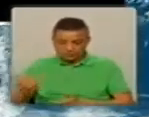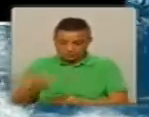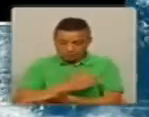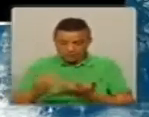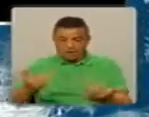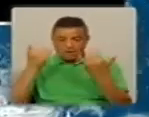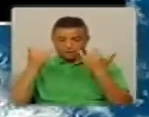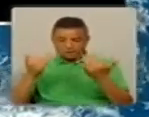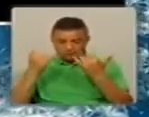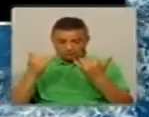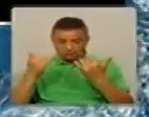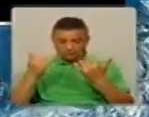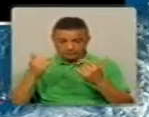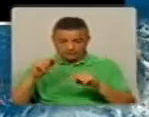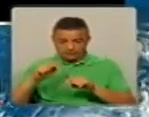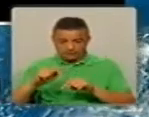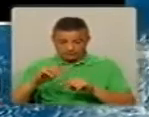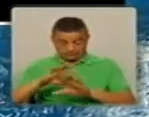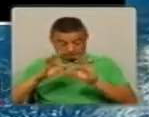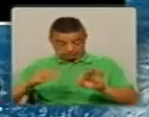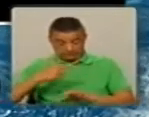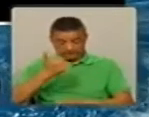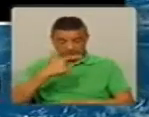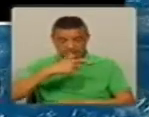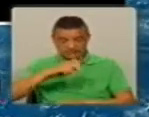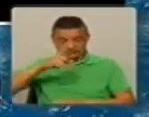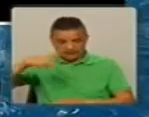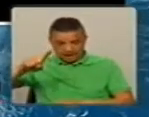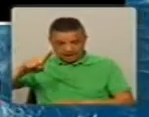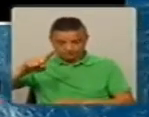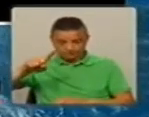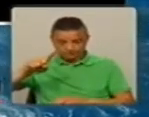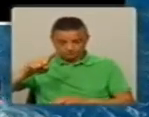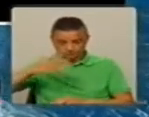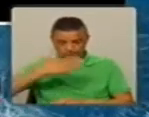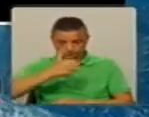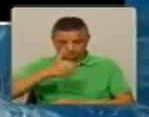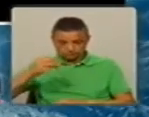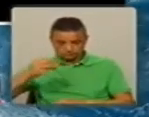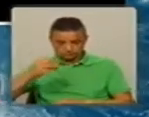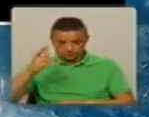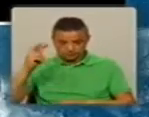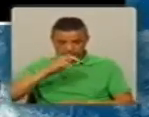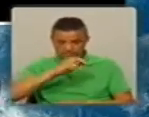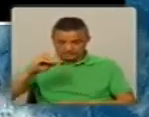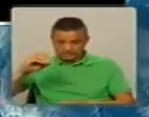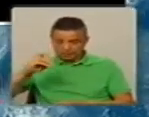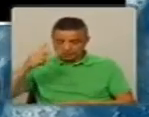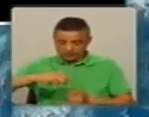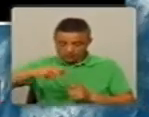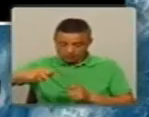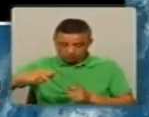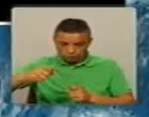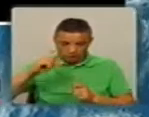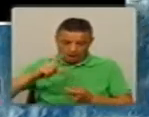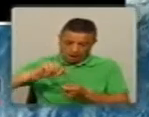do espectro. Ou seja, no caso de Titã, nós temos uma atmosfera alta que vai entre os 150 e os 300 km de altitude e depois a